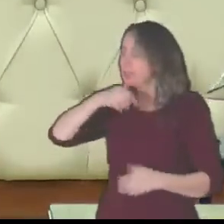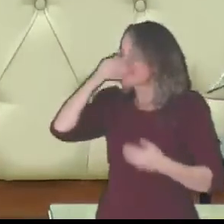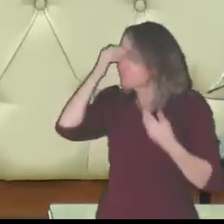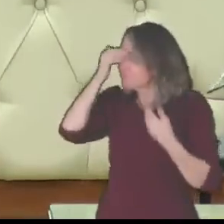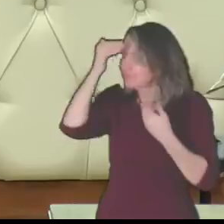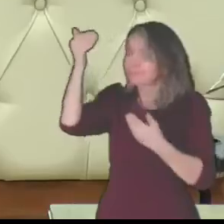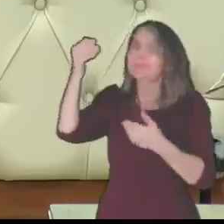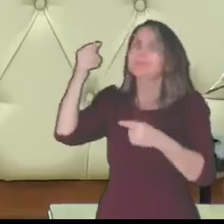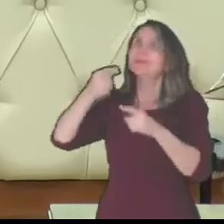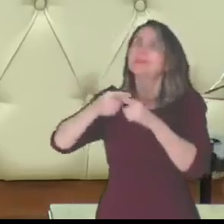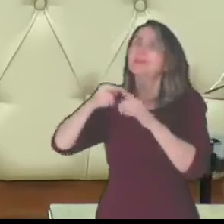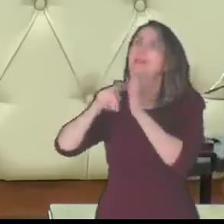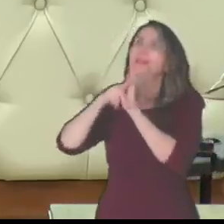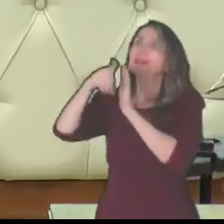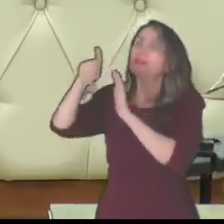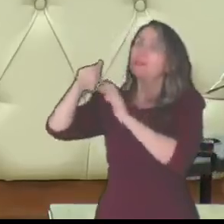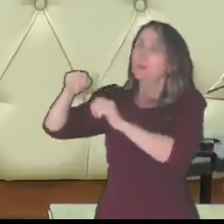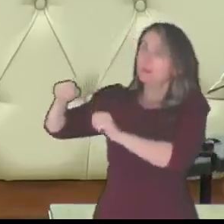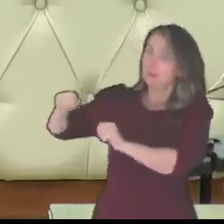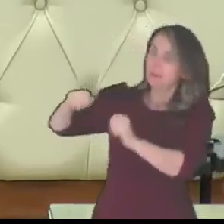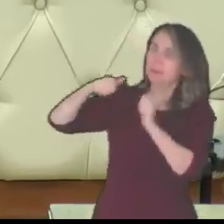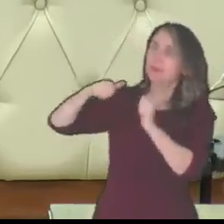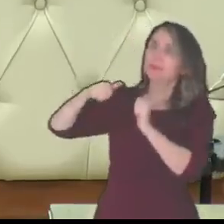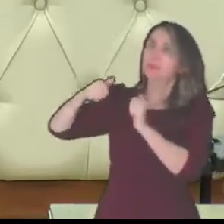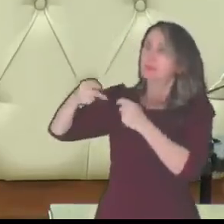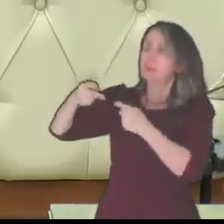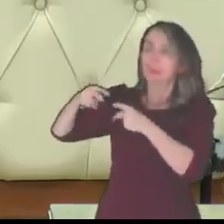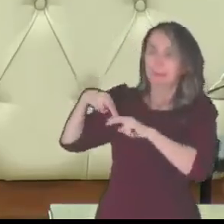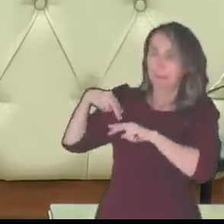participante da tua herança aleluia